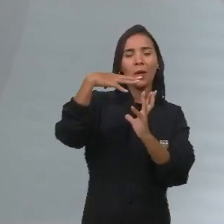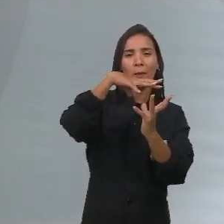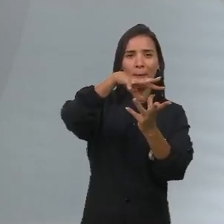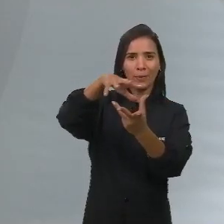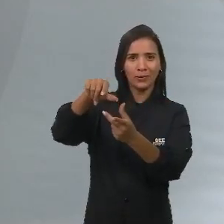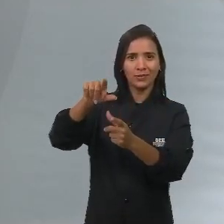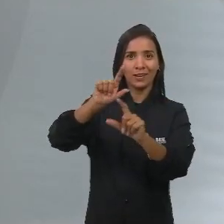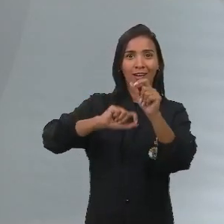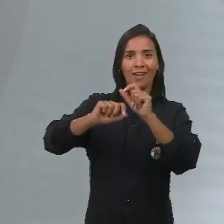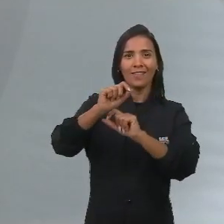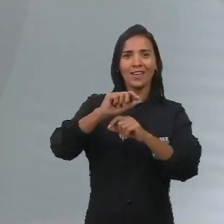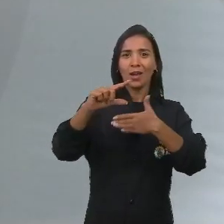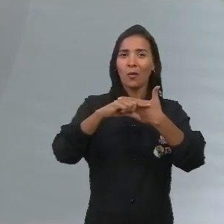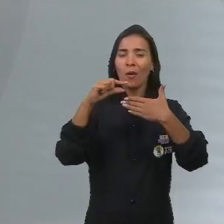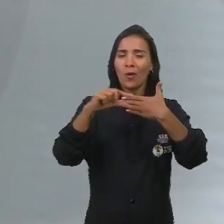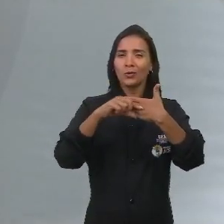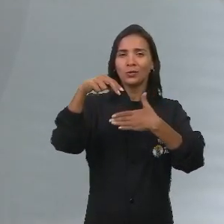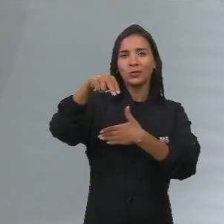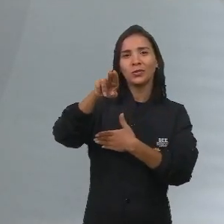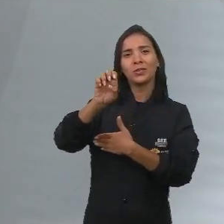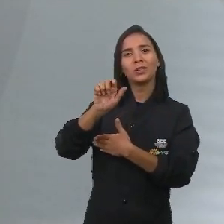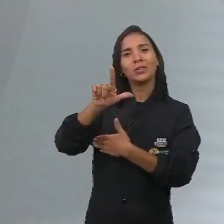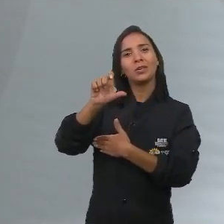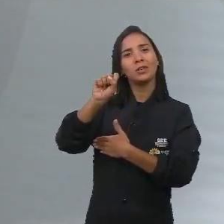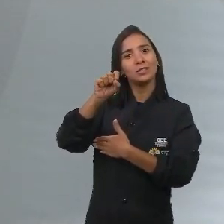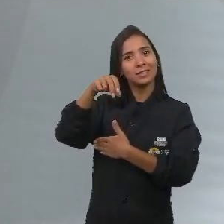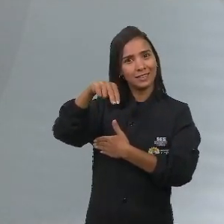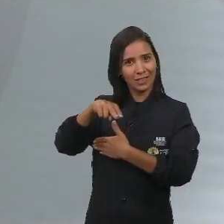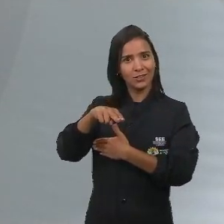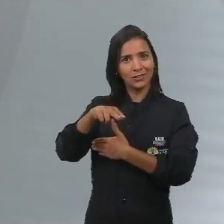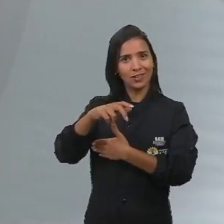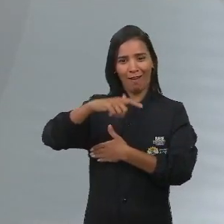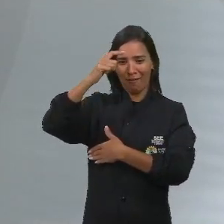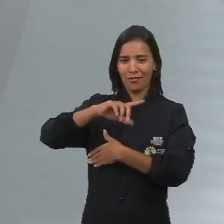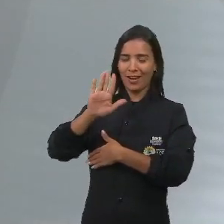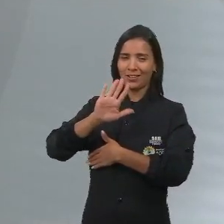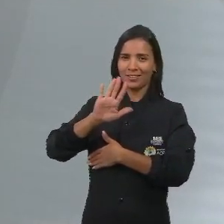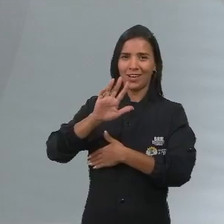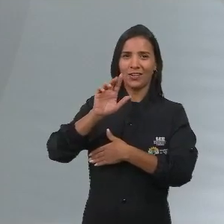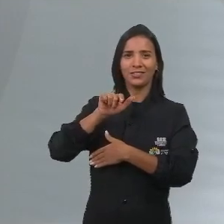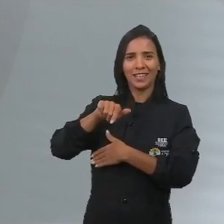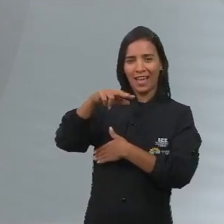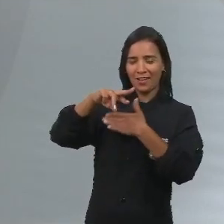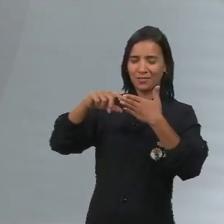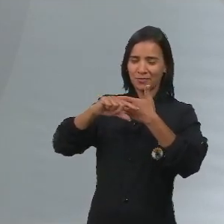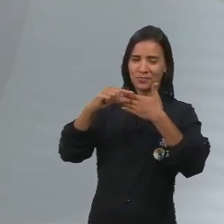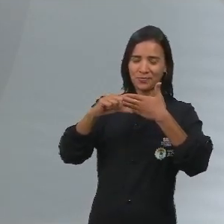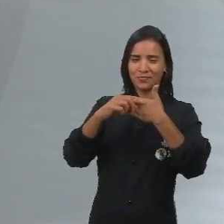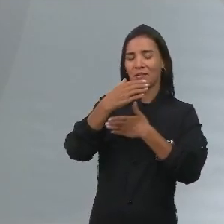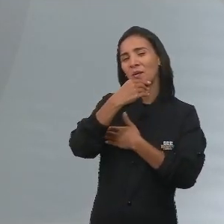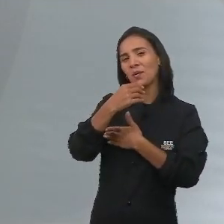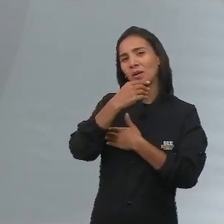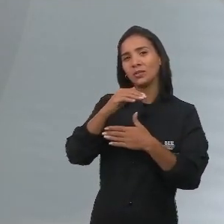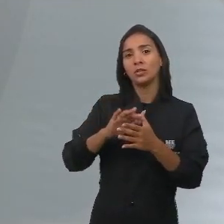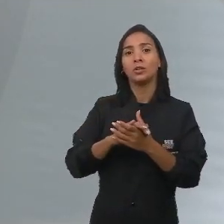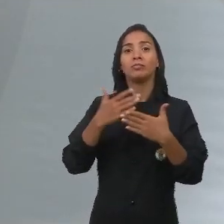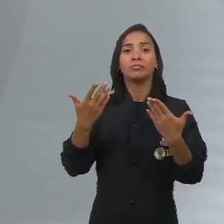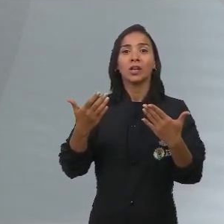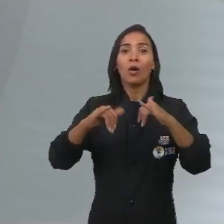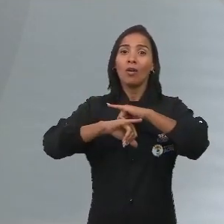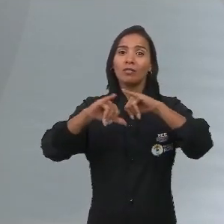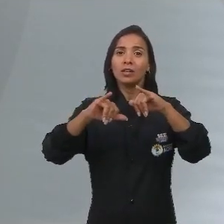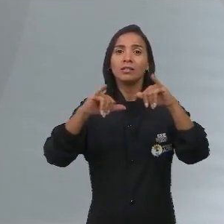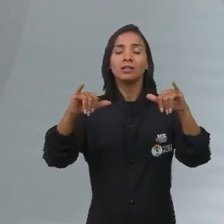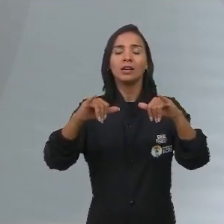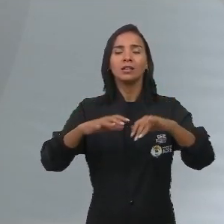amor de milhões Nelson Mandela não esquece que falou que não fui eu não fui não fui eu mas o que eu tenho para dizer é respira não